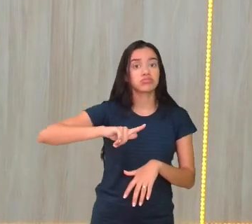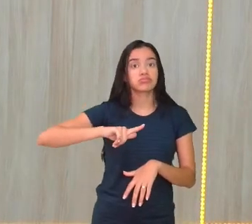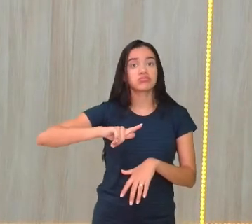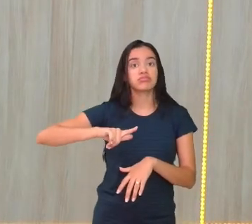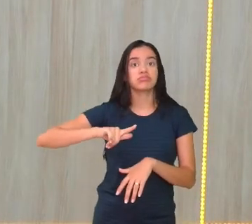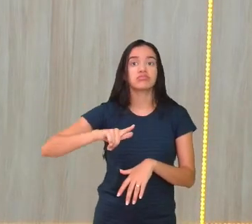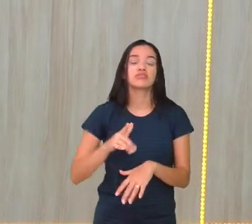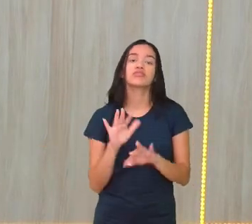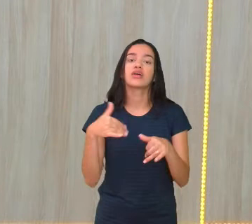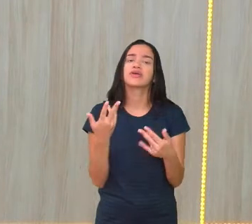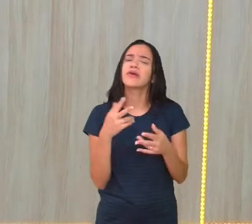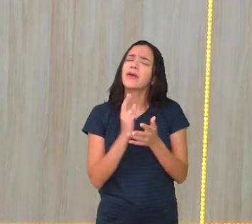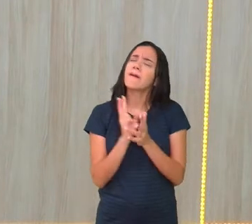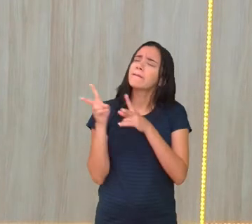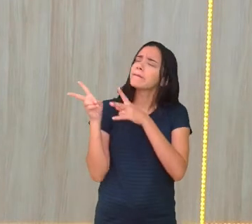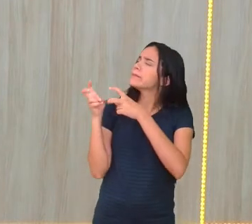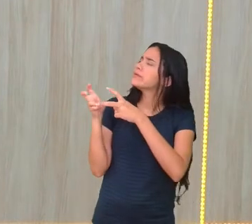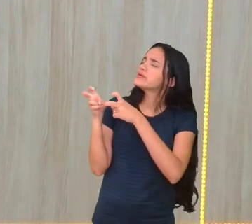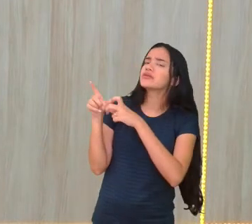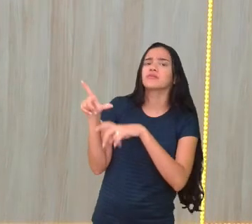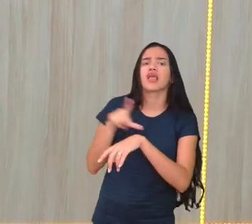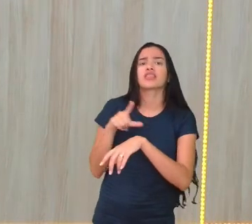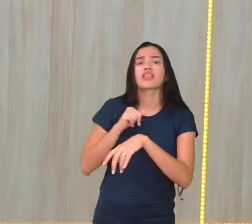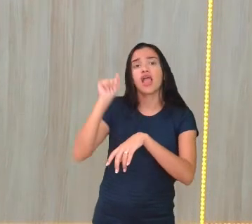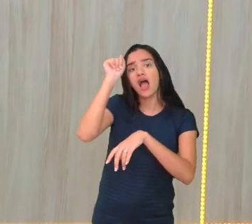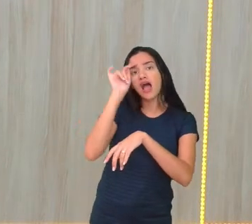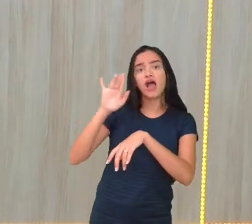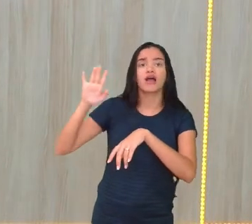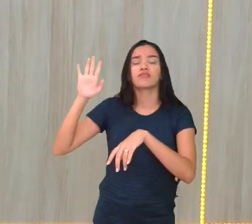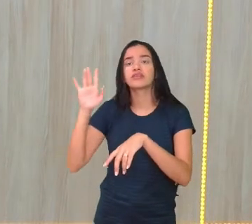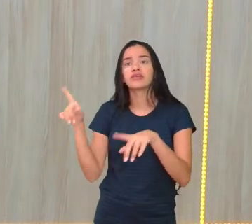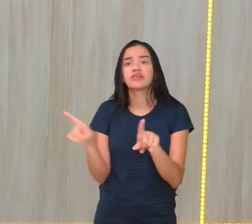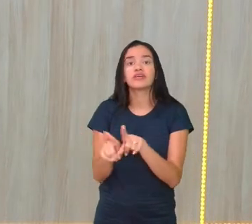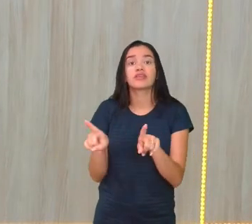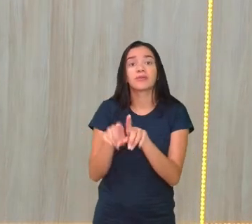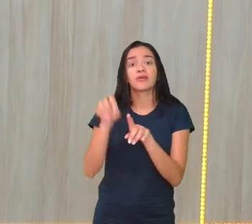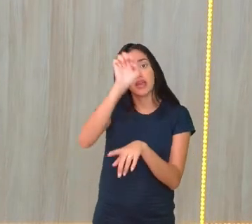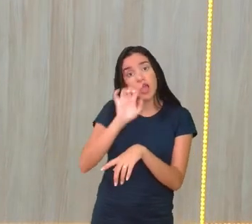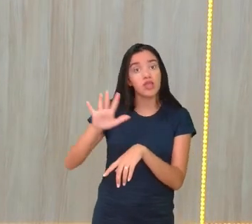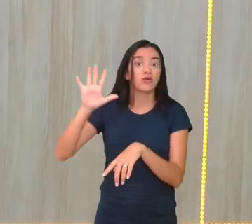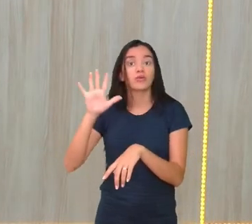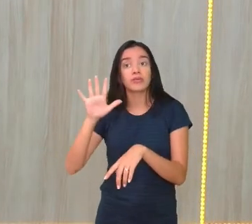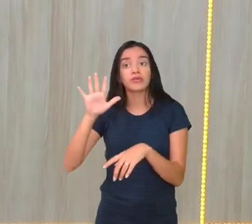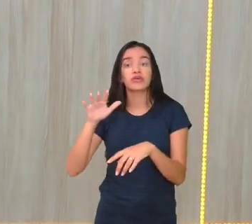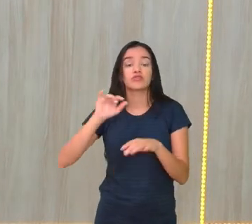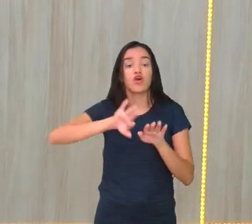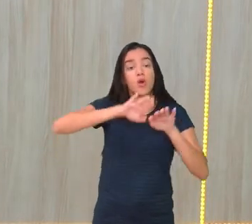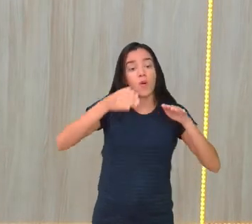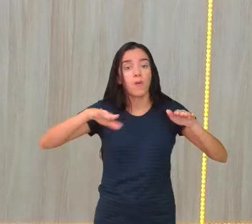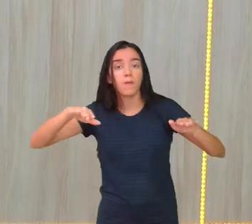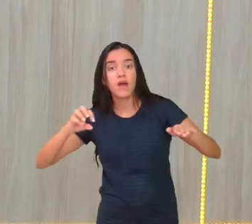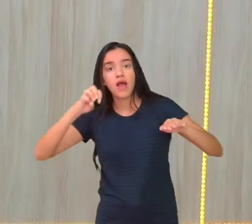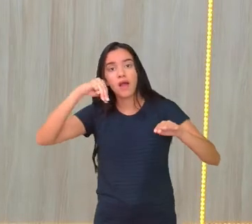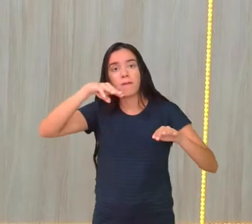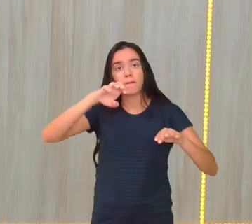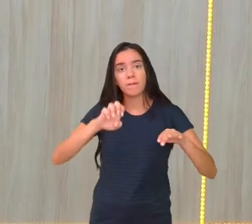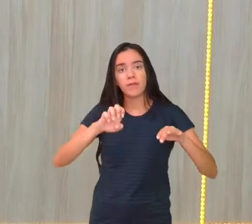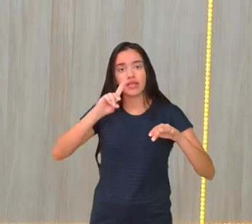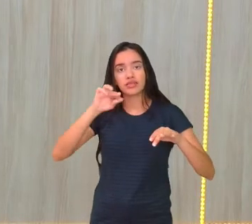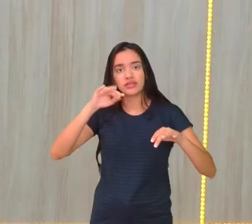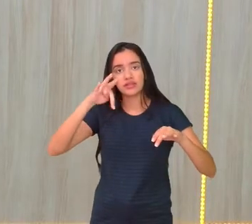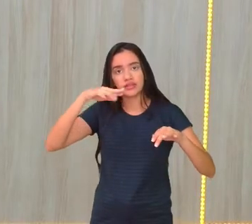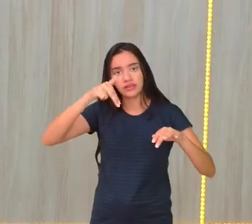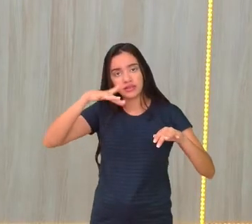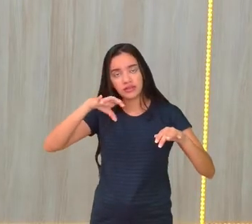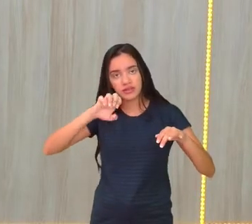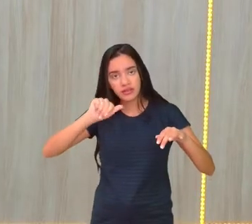aqui e observa, aqui a gente tem continente africano, continente europeu, Mar Mediterrâneo. Conquistando isso aqui, eles